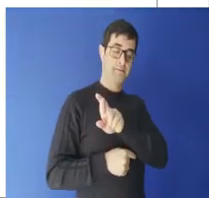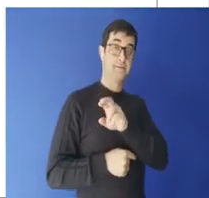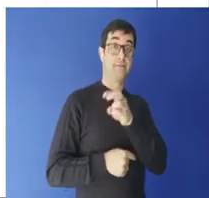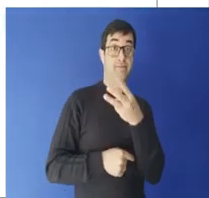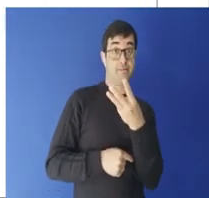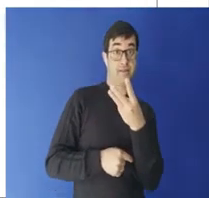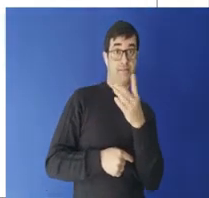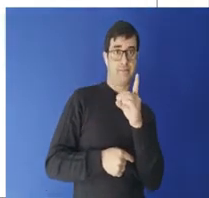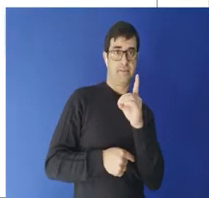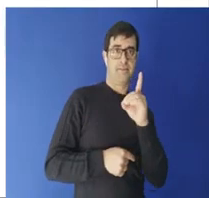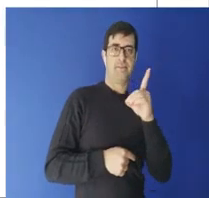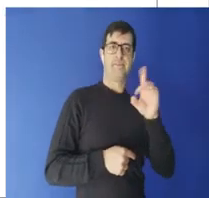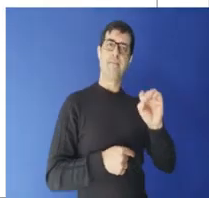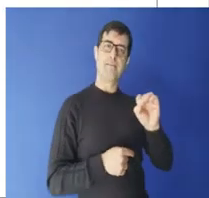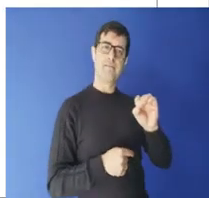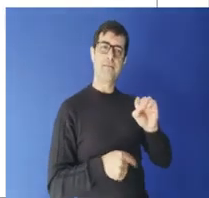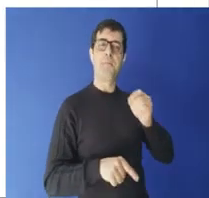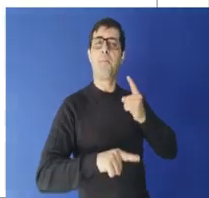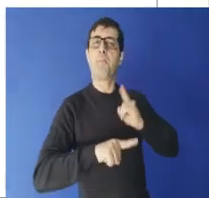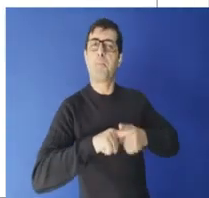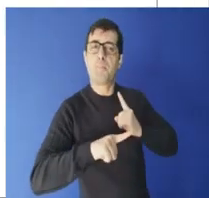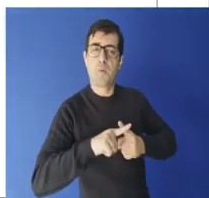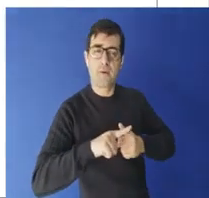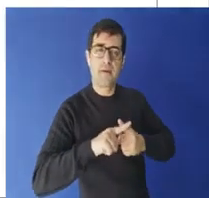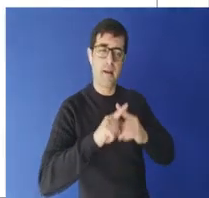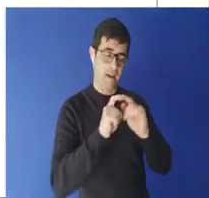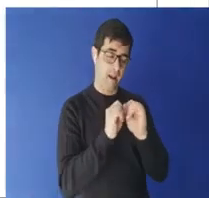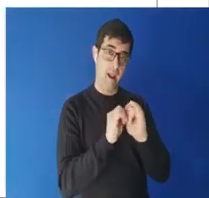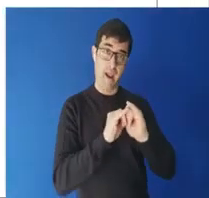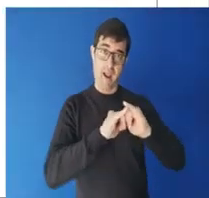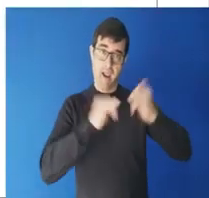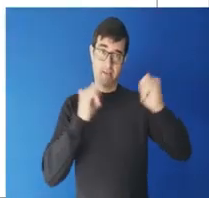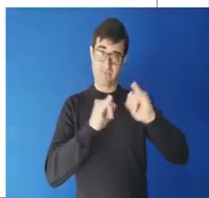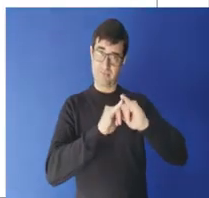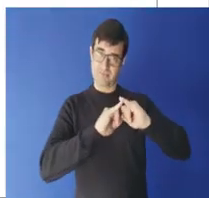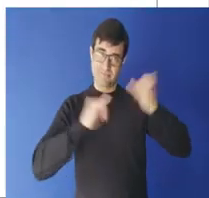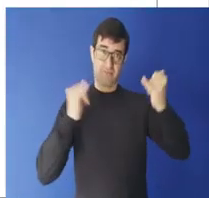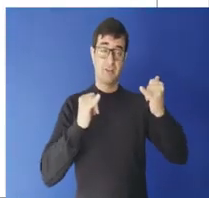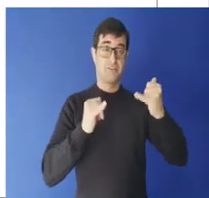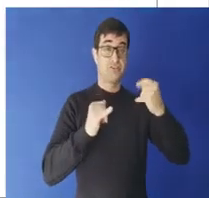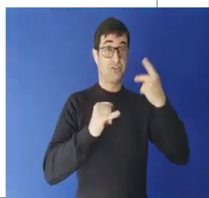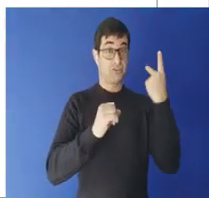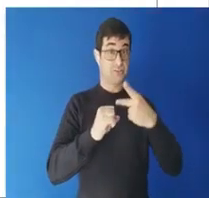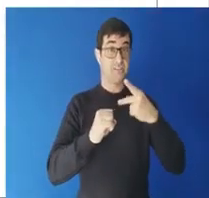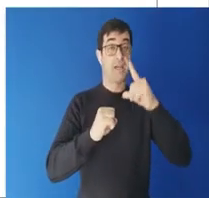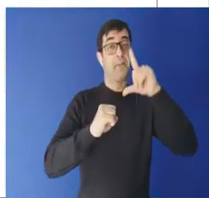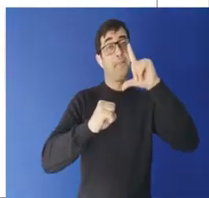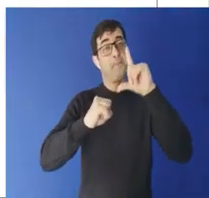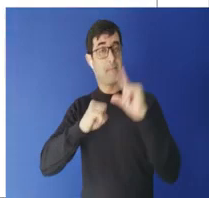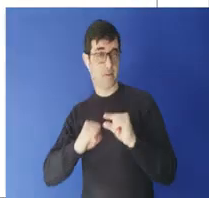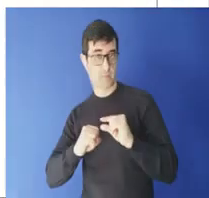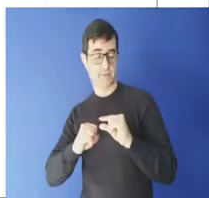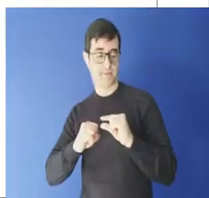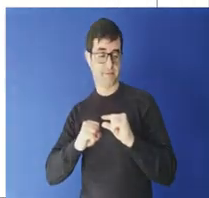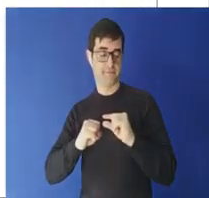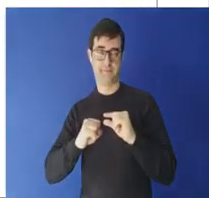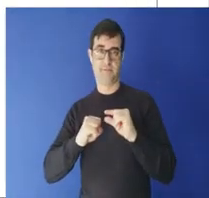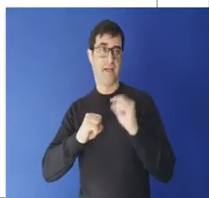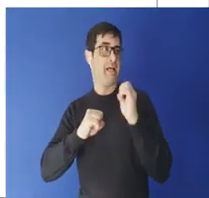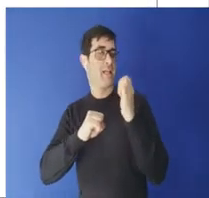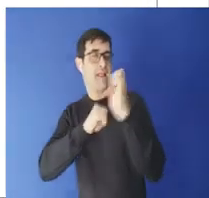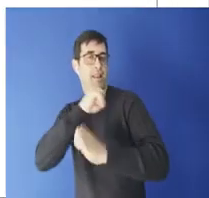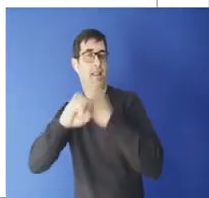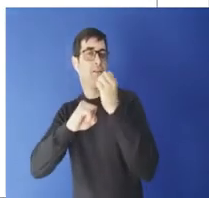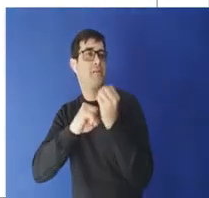d10. E por que isso? Porque a energia desses orbitais aqui vai ser menor. Então, ele não